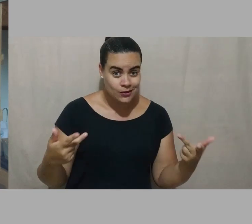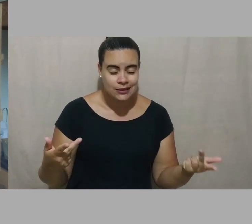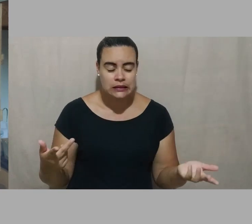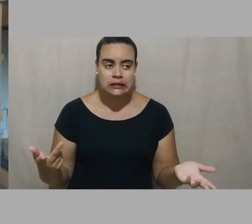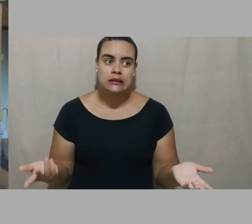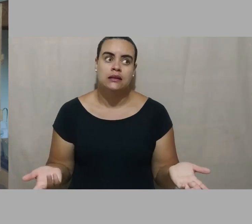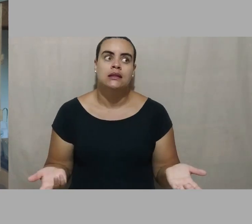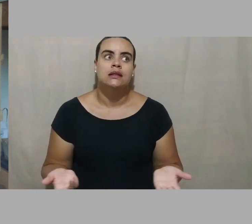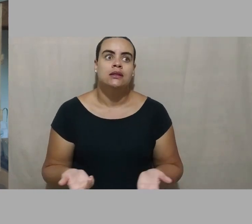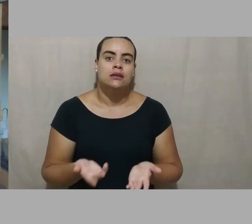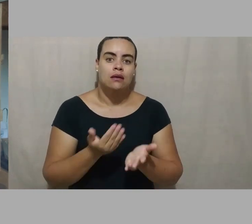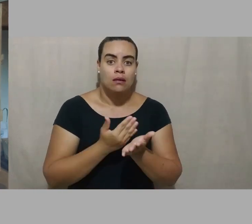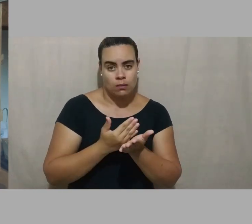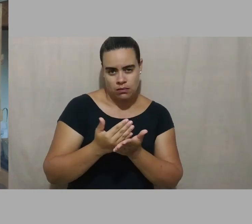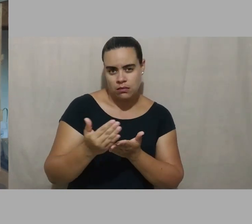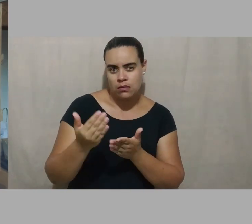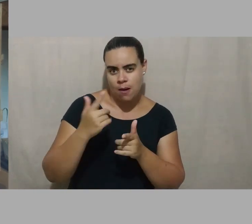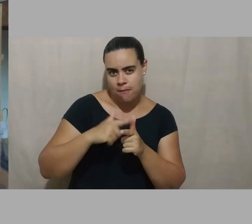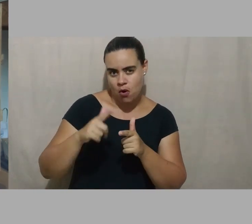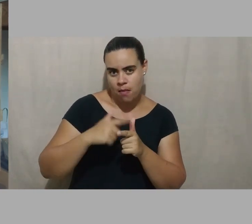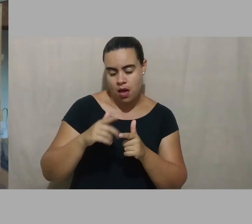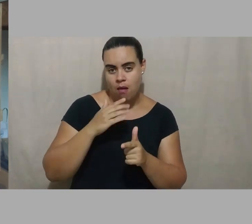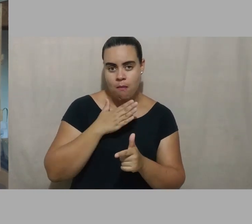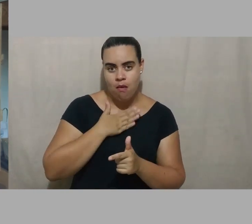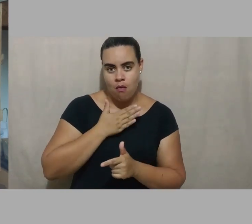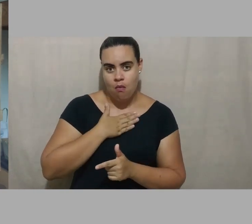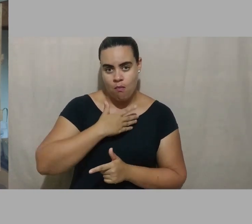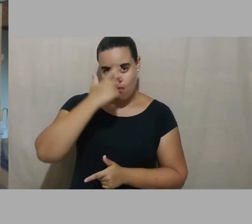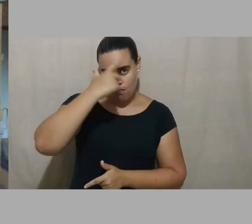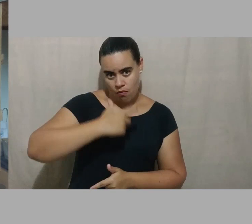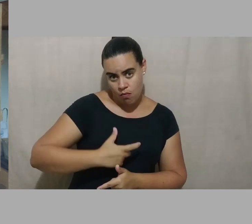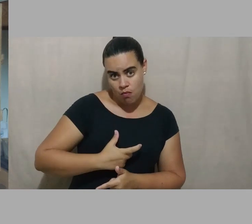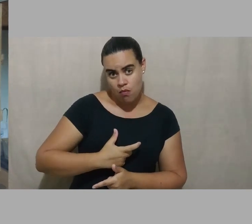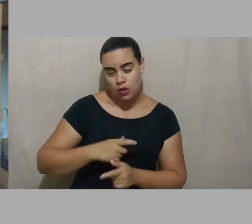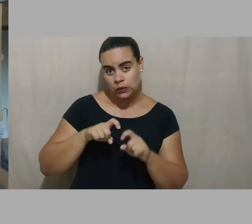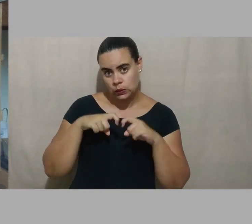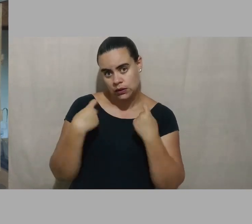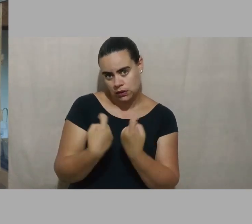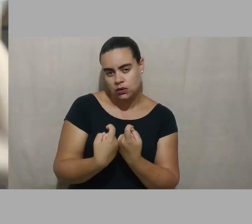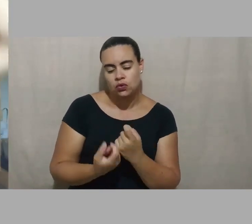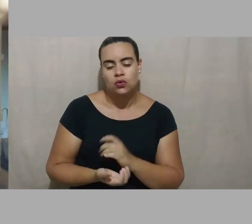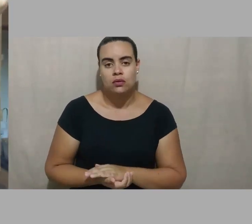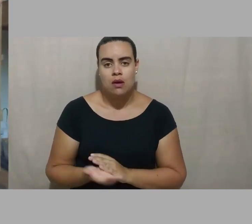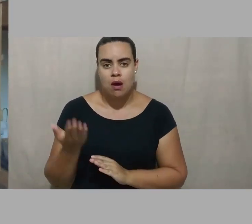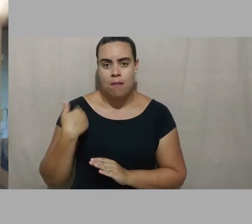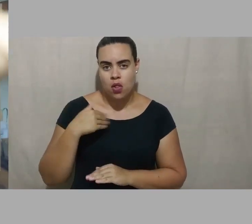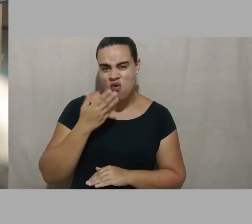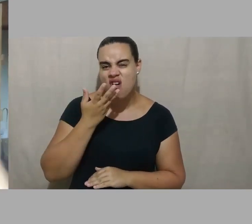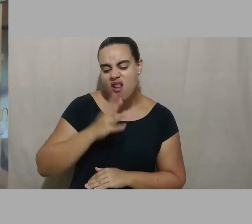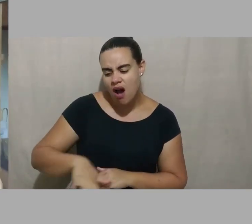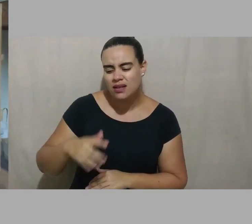eu tive problemas com a minha sexualidade, né? Sofri bastante quando eu era